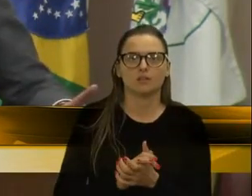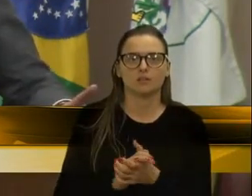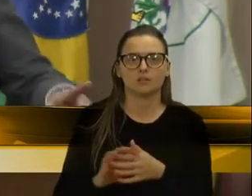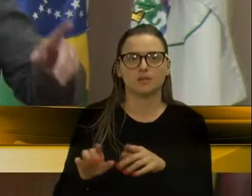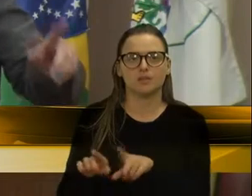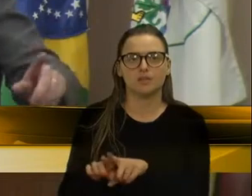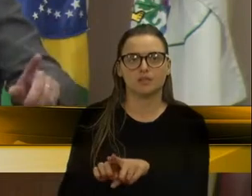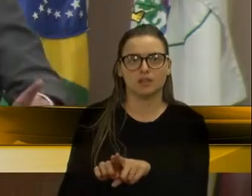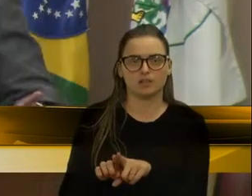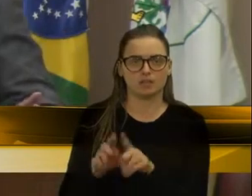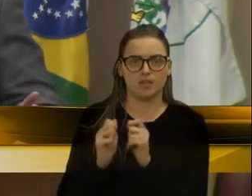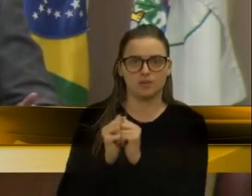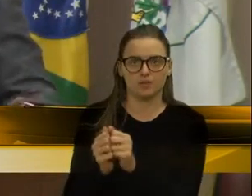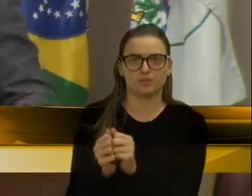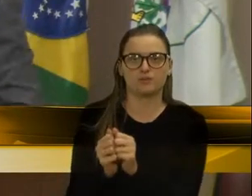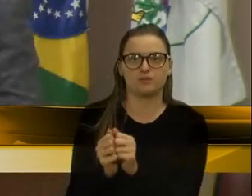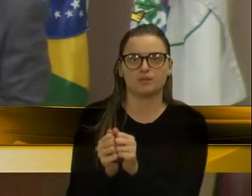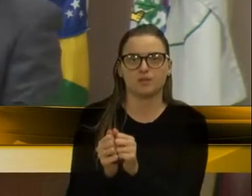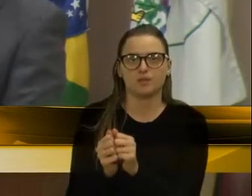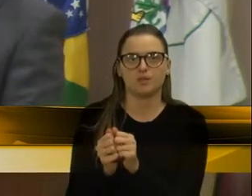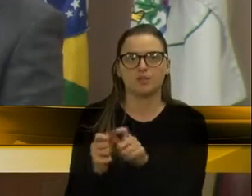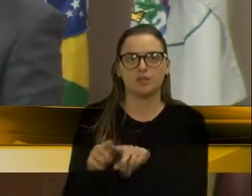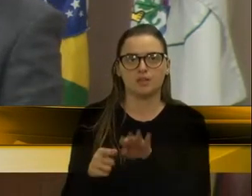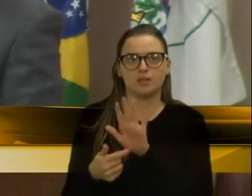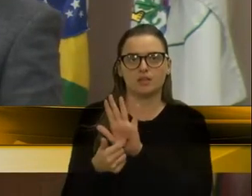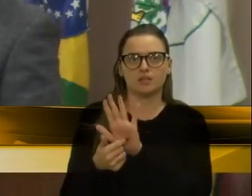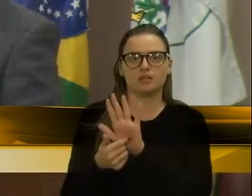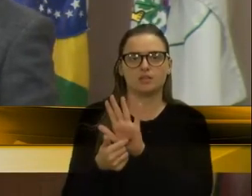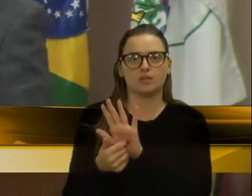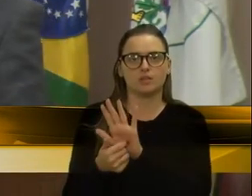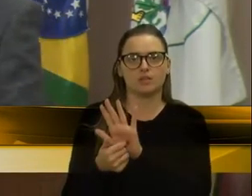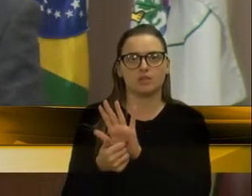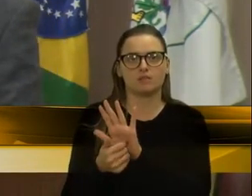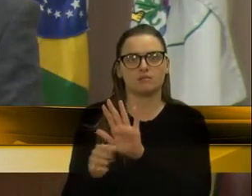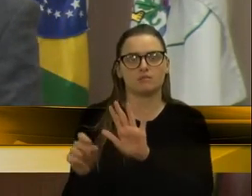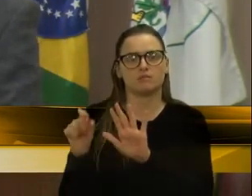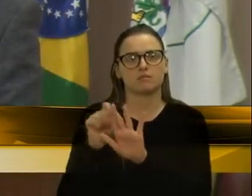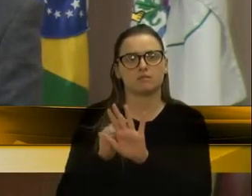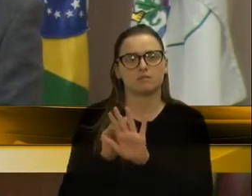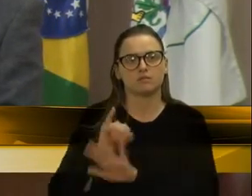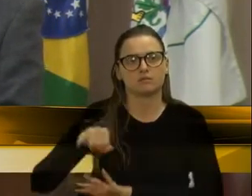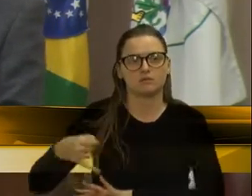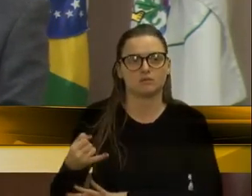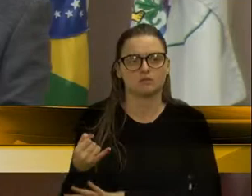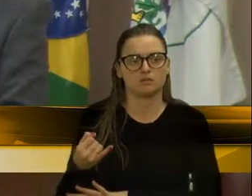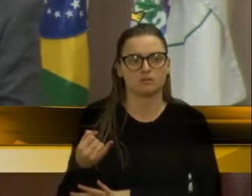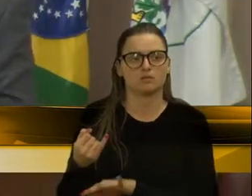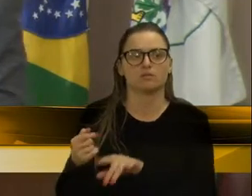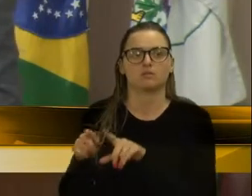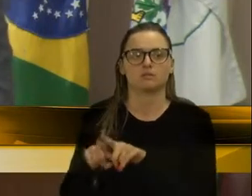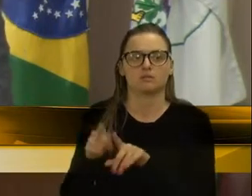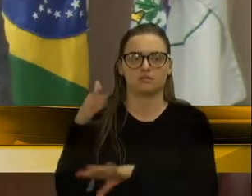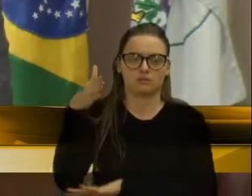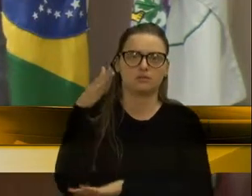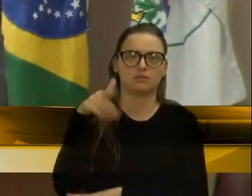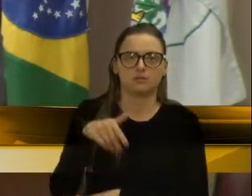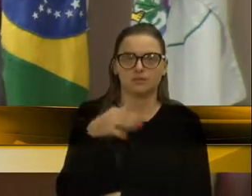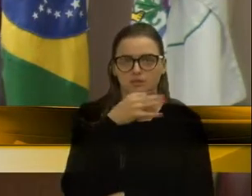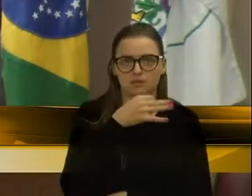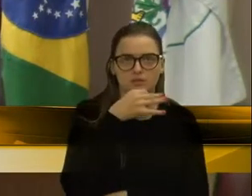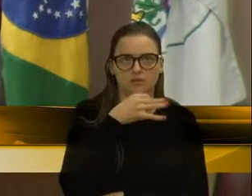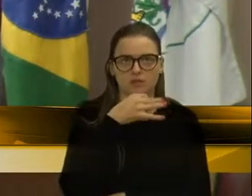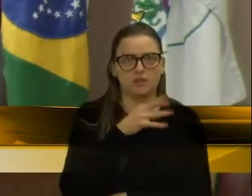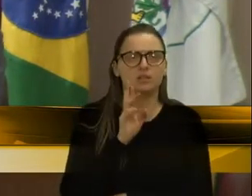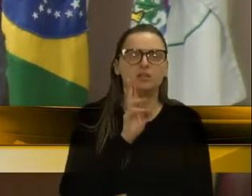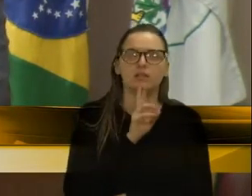que a festa da uva seria uma grande oportunidade para que os hotéis de caxias do sul e os restaurantes